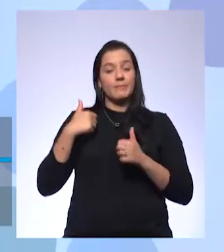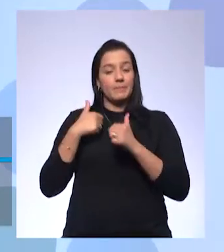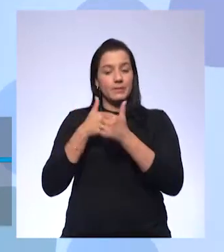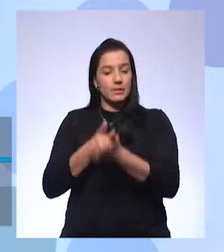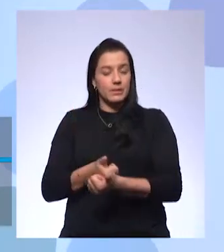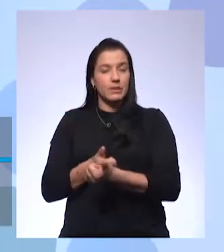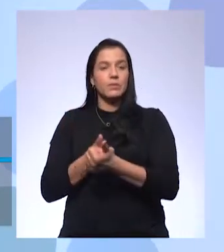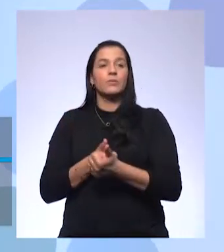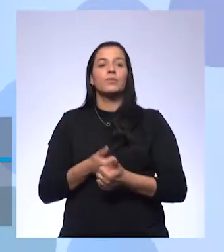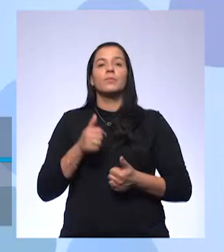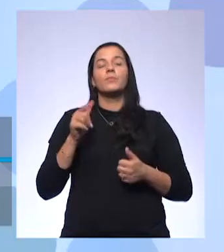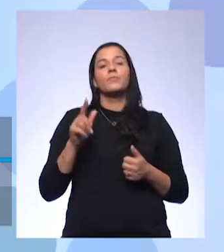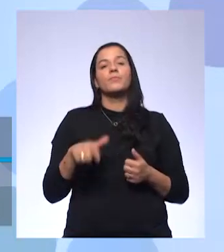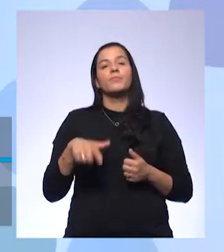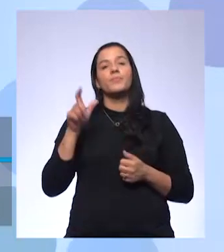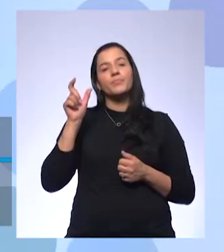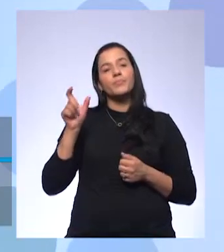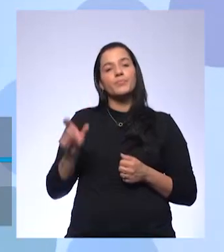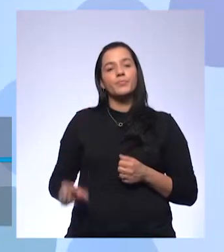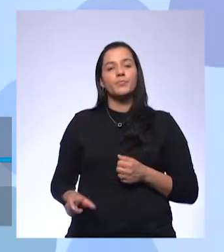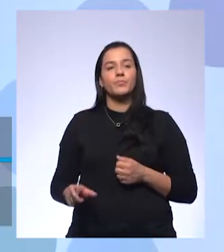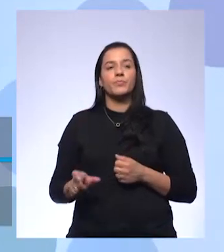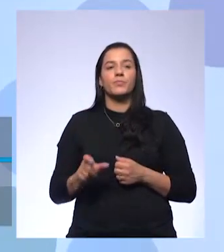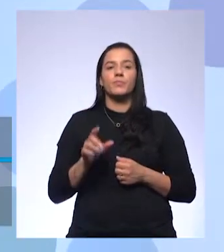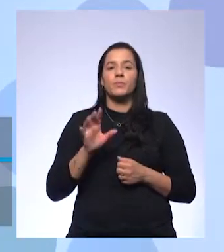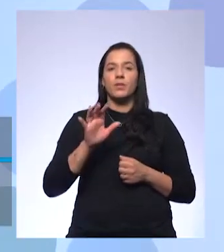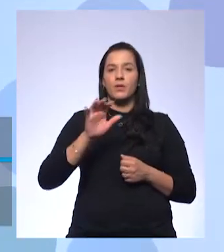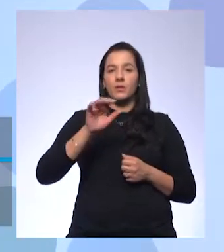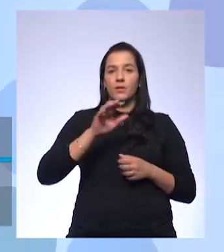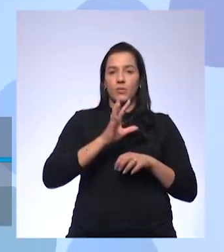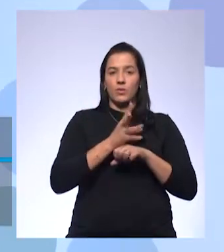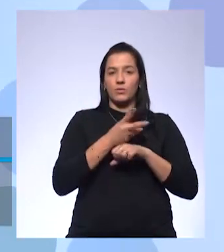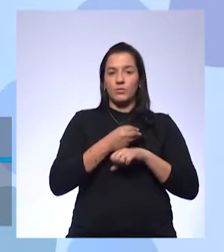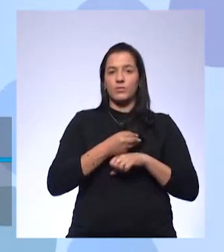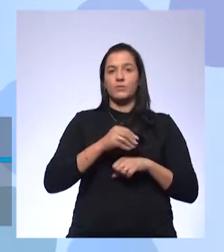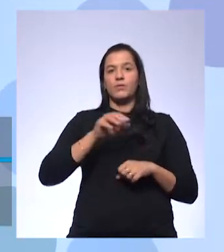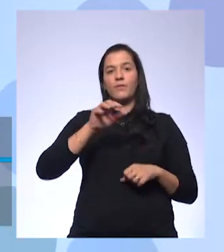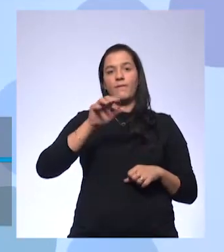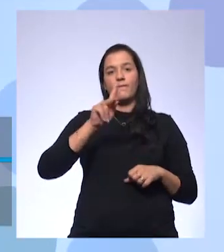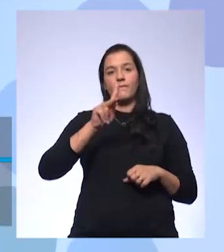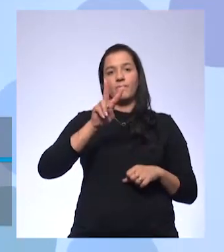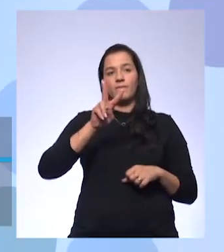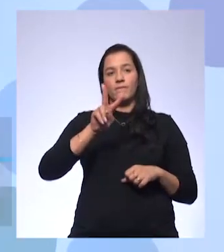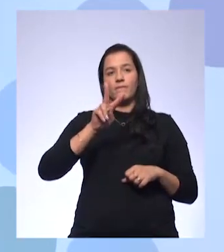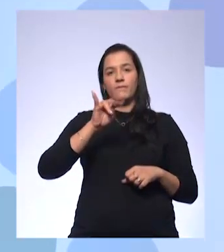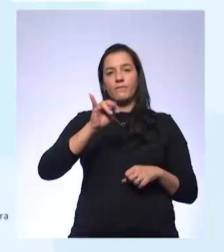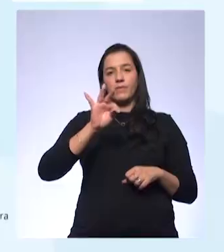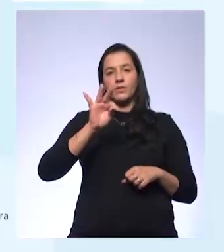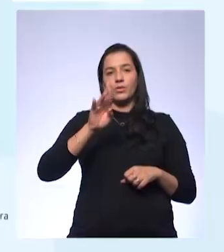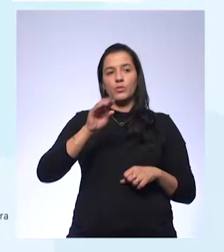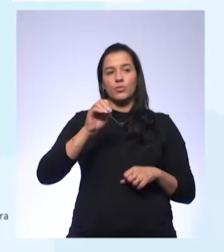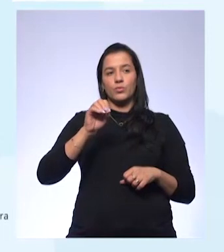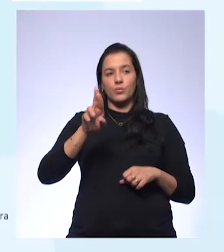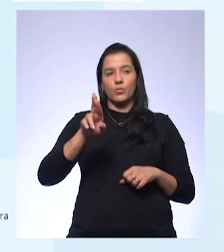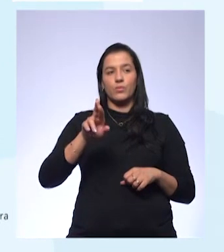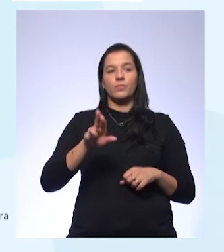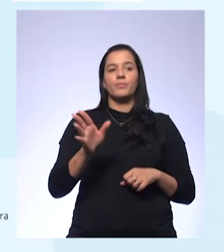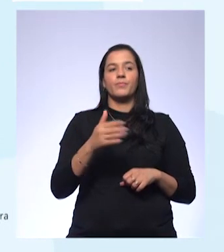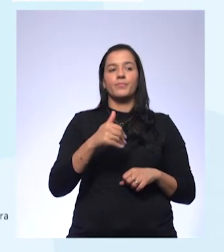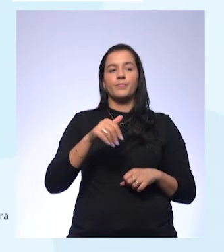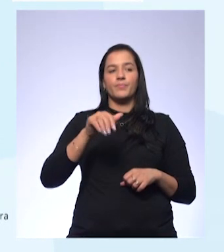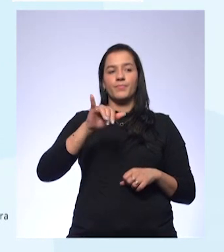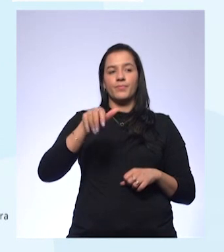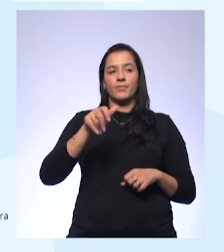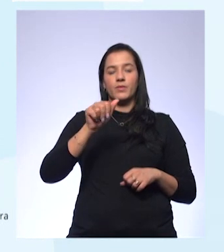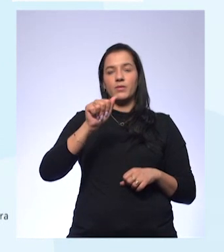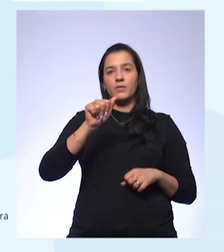de alguém que foi perseguido na ditadura chilena, foi o artista Víctor Jara. Vamos dar uma olhadinha aí na tela. O